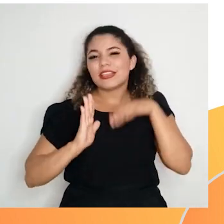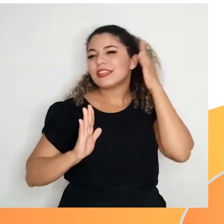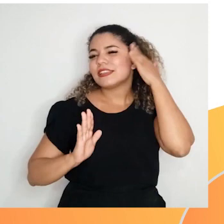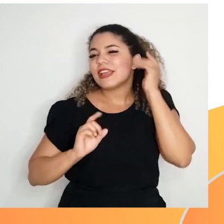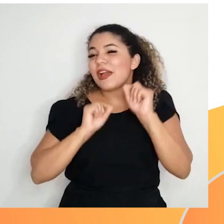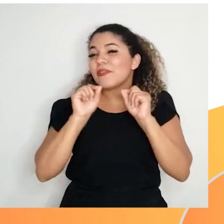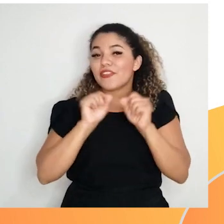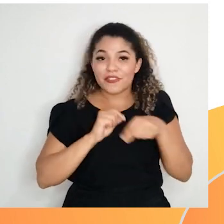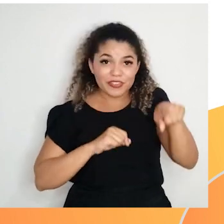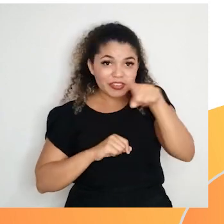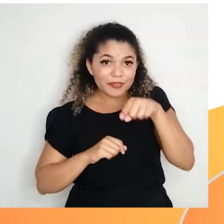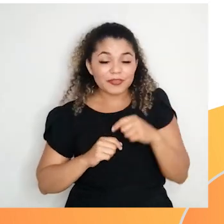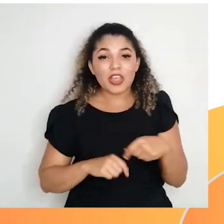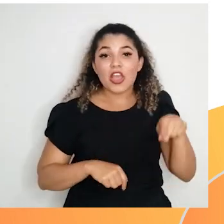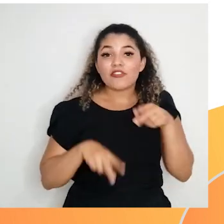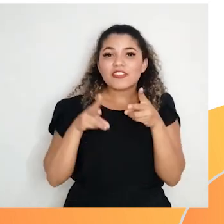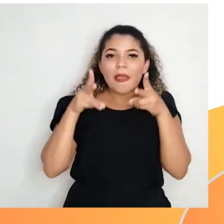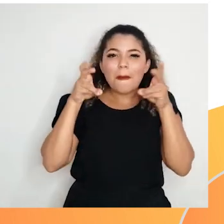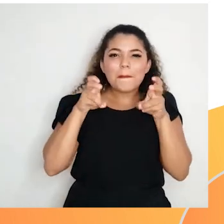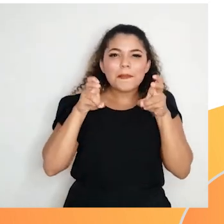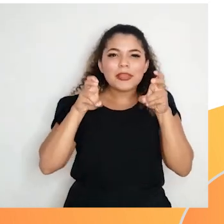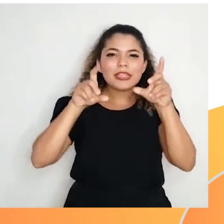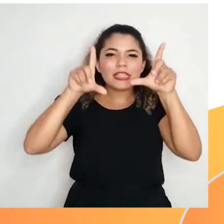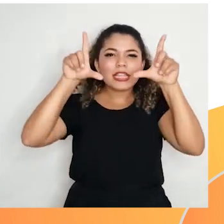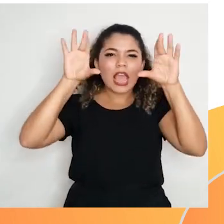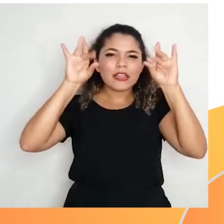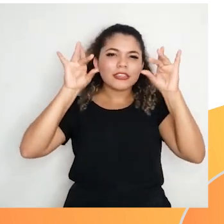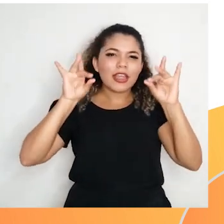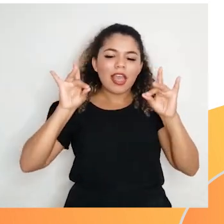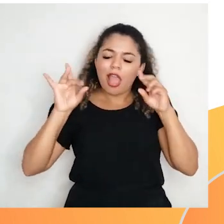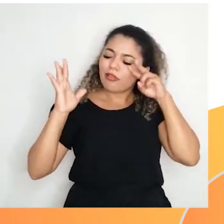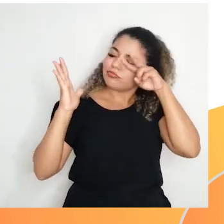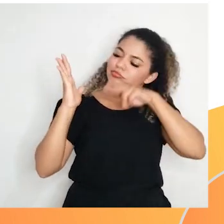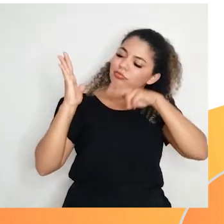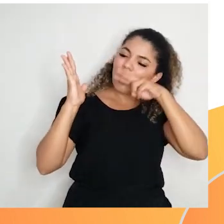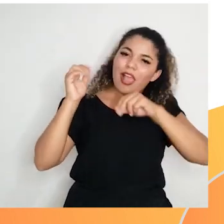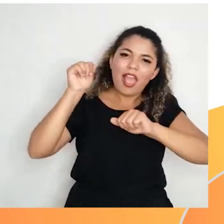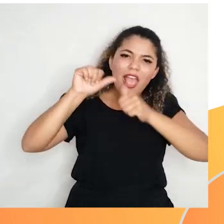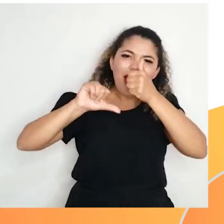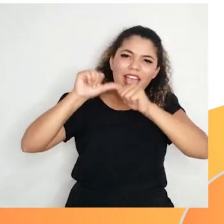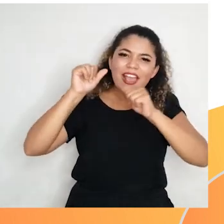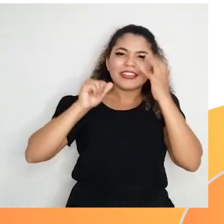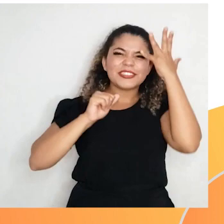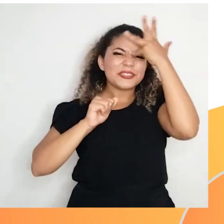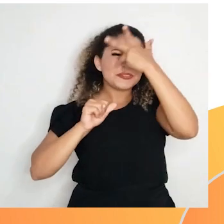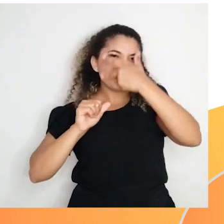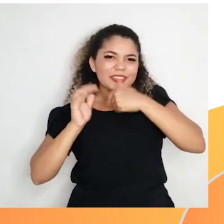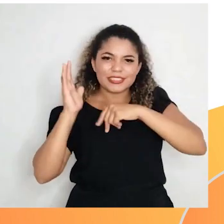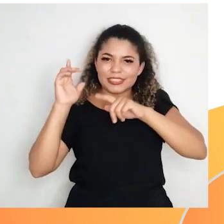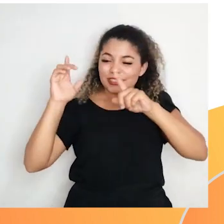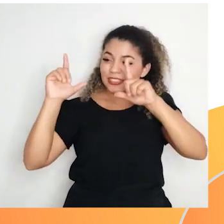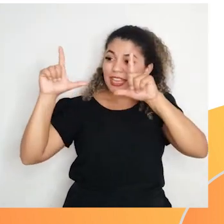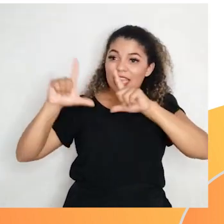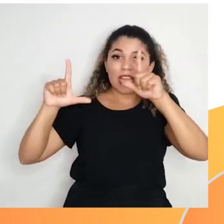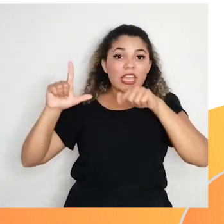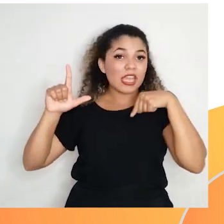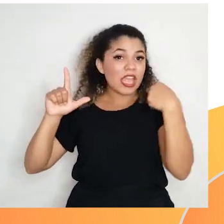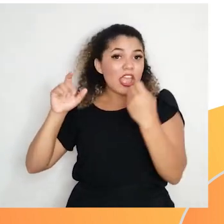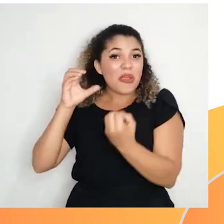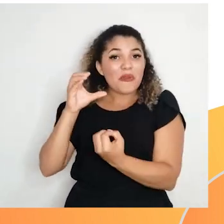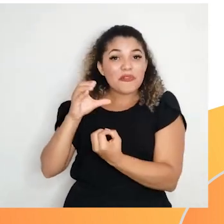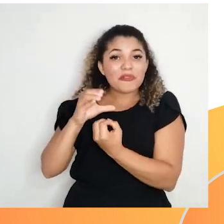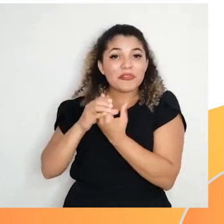Sabem o que vocês vão fazer? Vocês vão observar, fazer a leitura de imagem desse belo quadro e